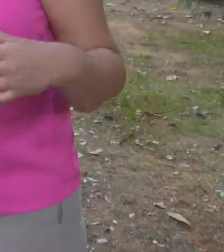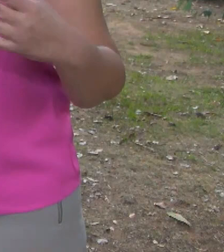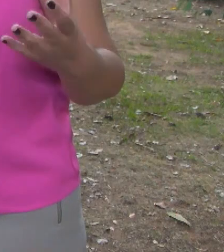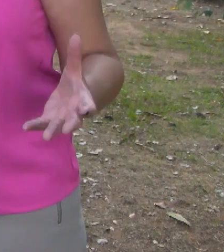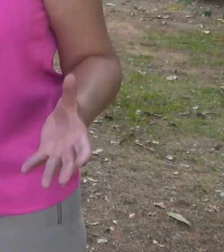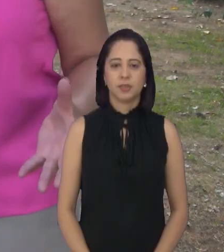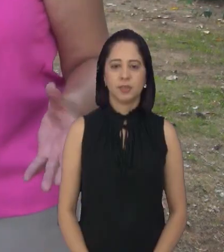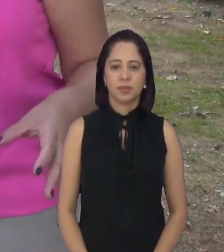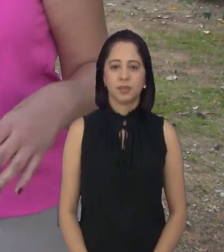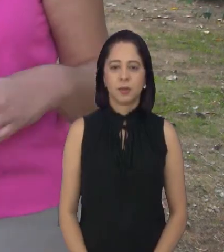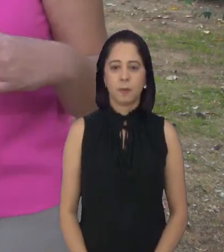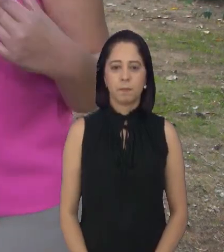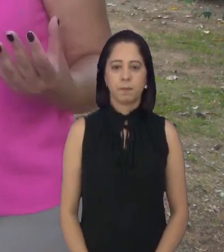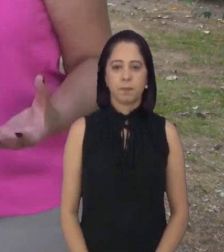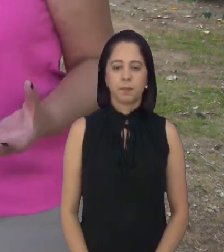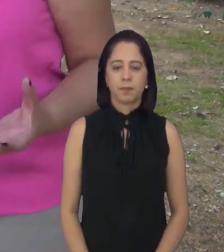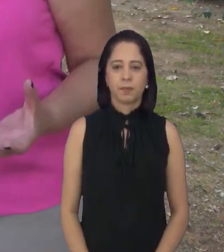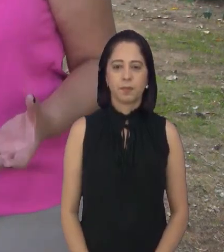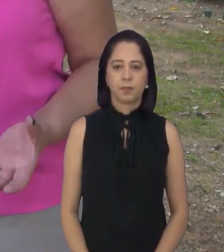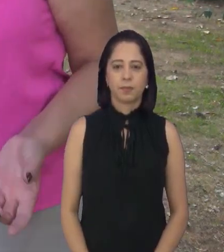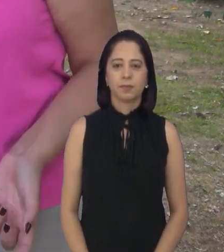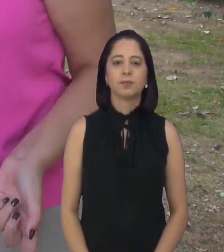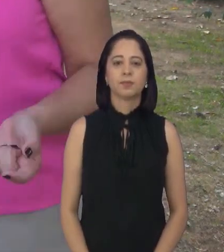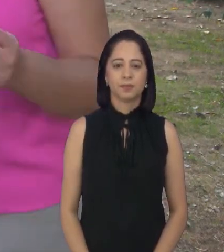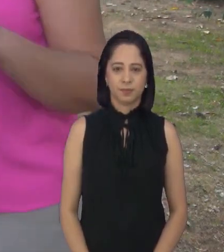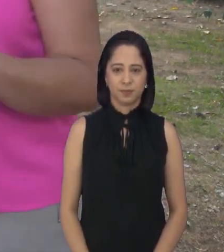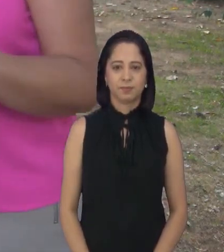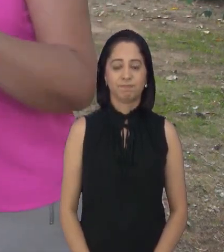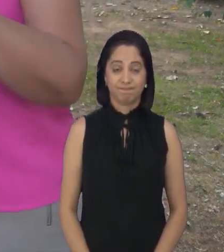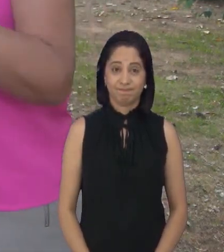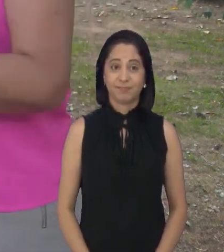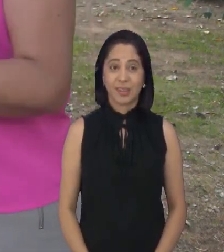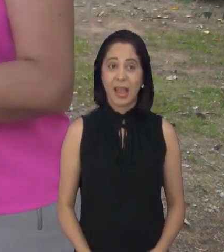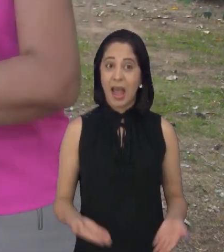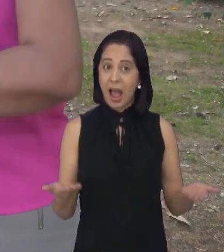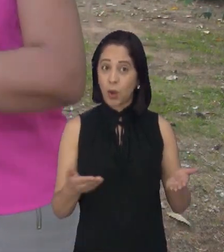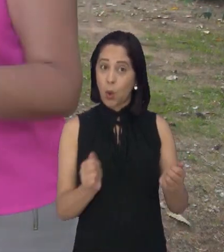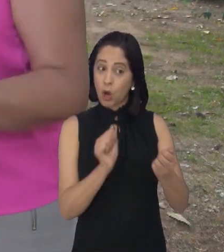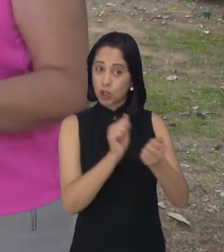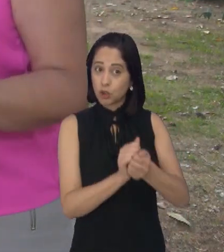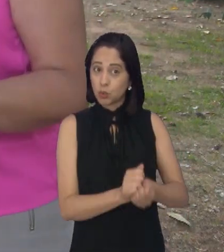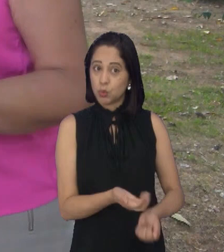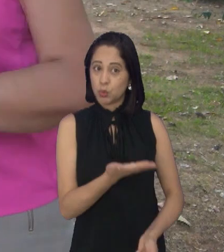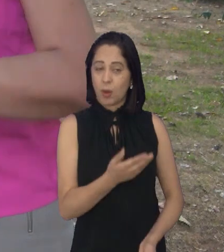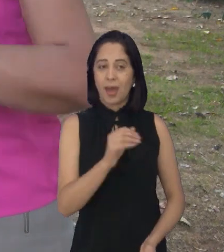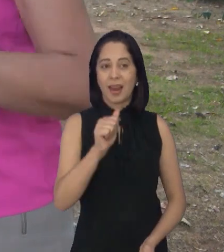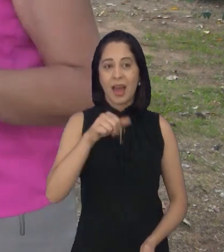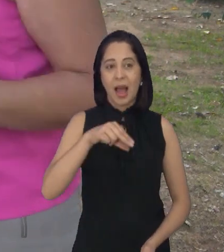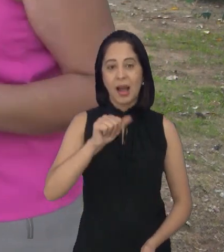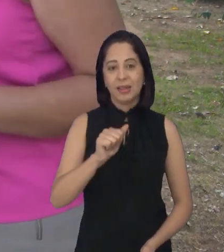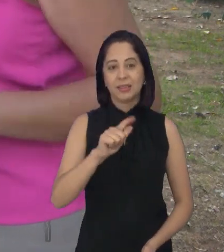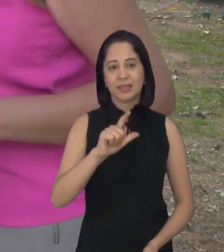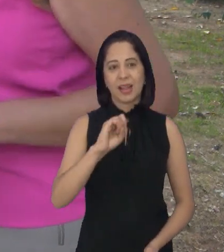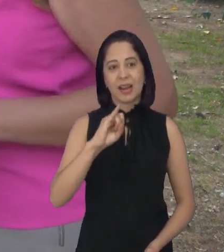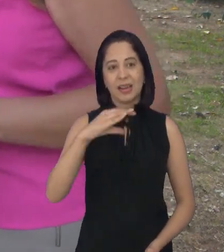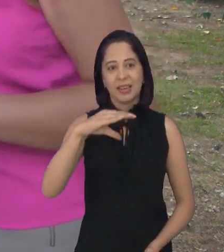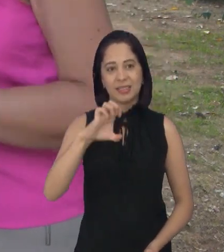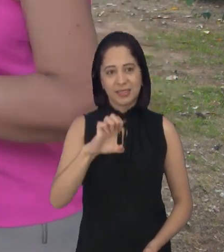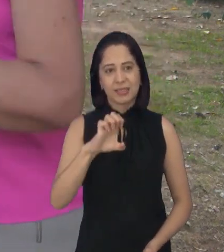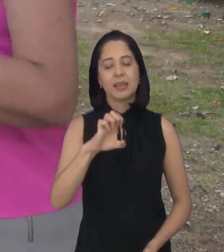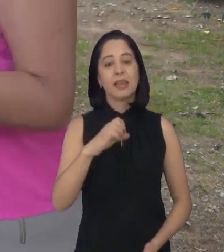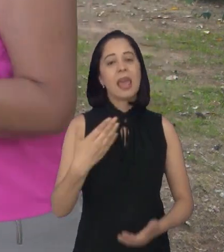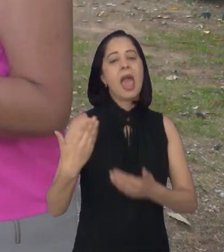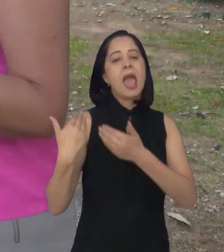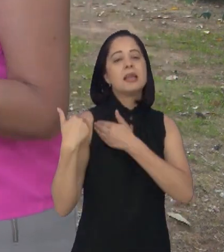Gi, a gente conversou com a Luciana, ela contou a experiência dela e olha, eu tô aqui com a Analice, que é a responsável por essa transformação na vida da